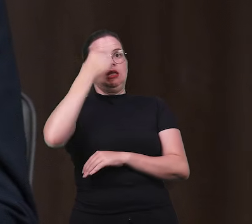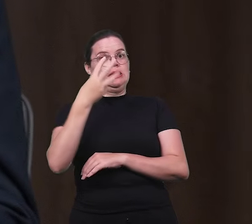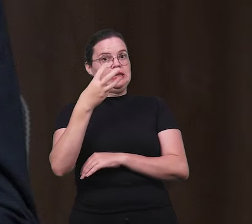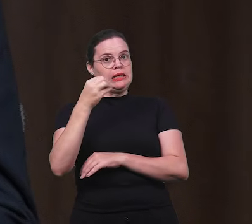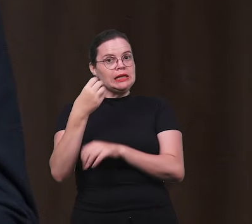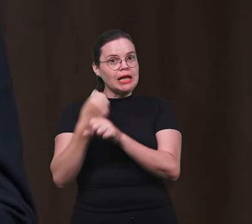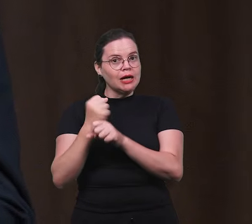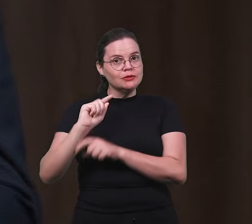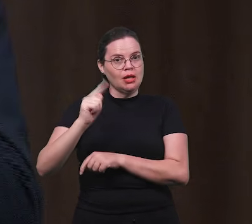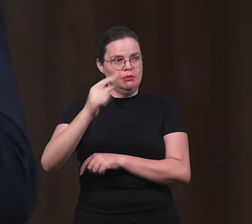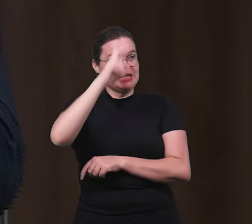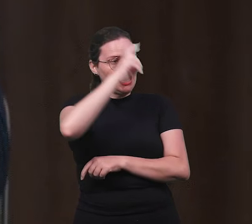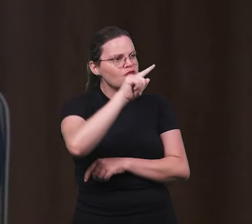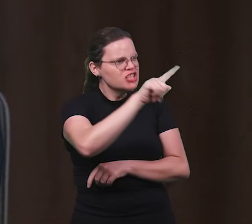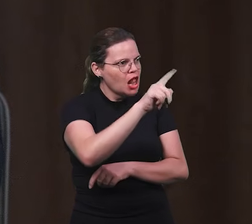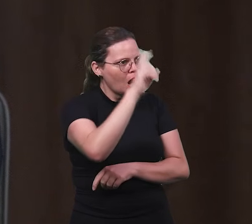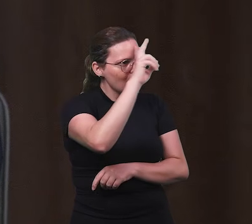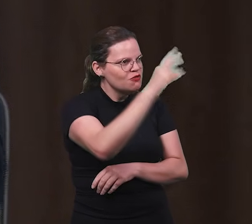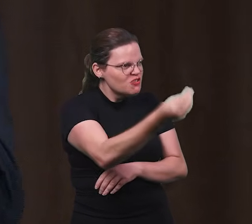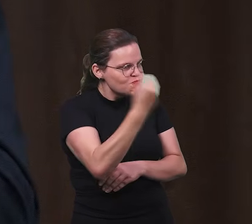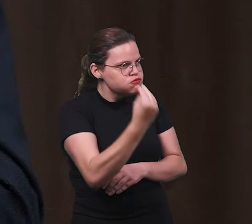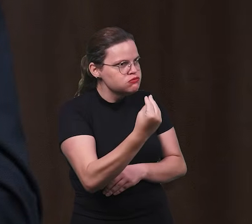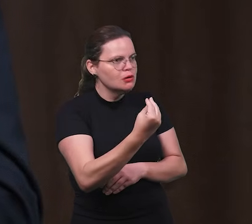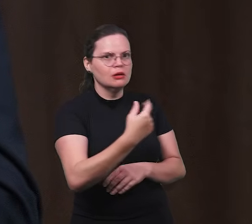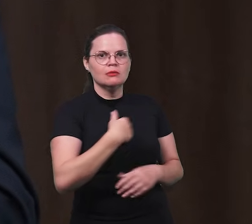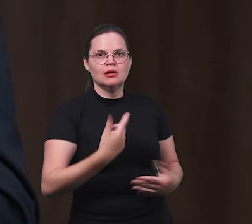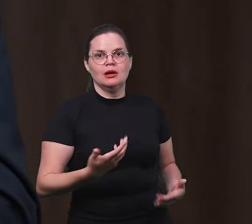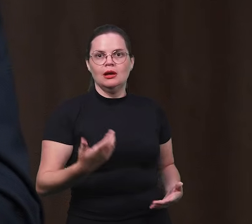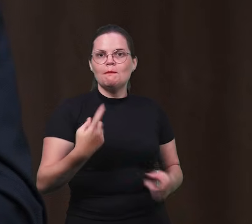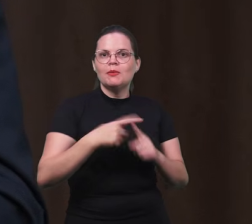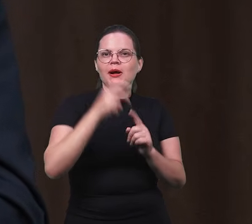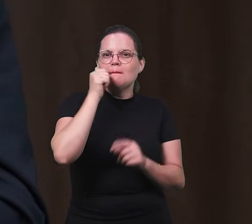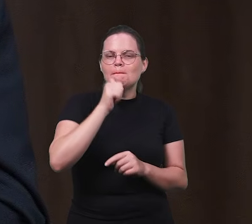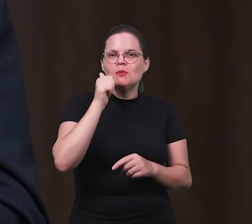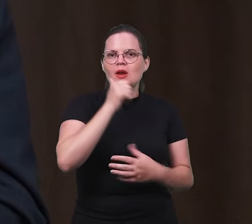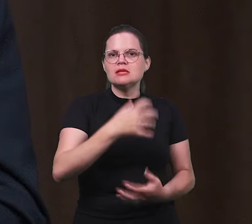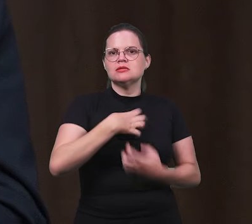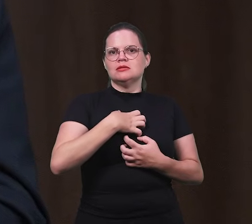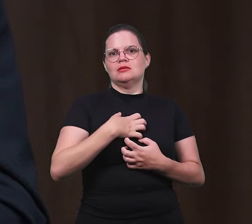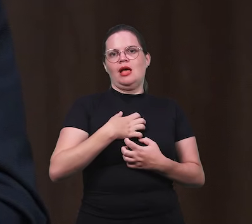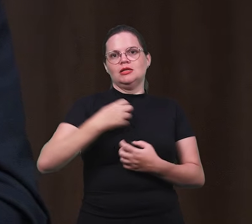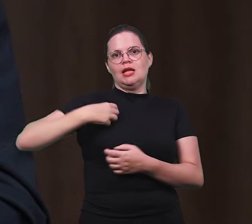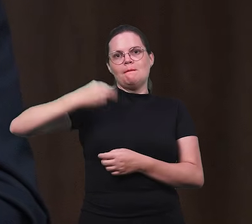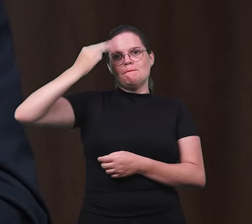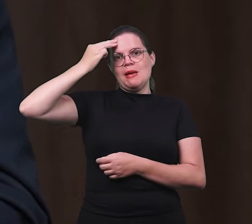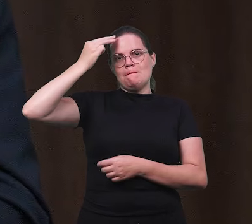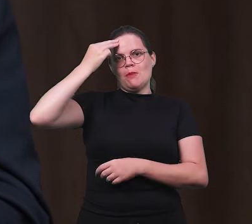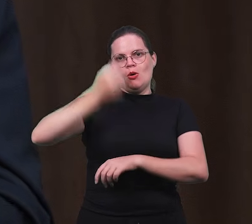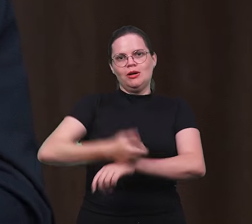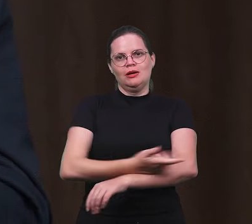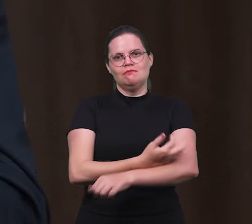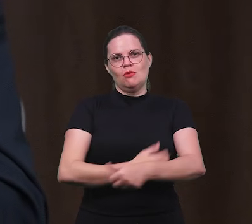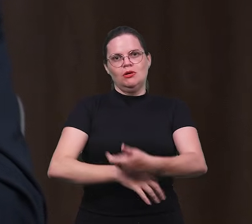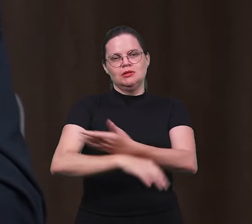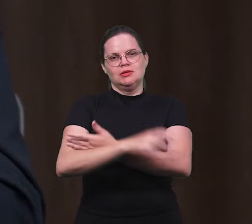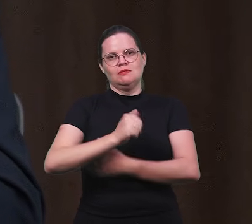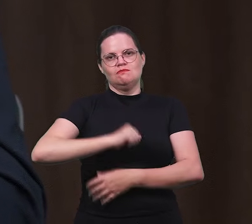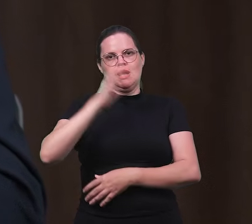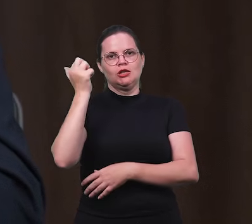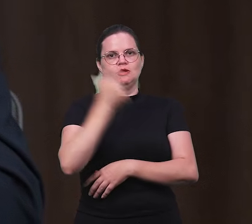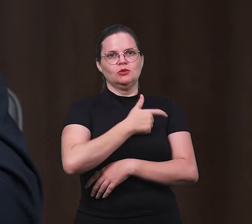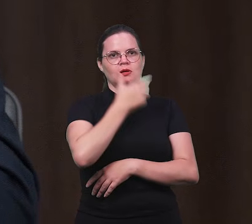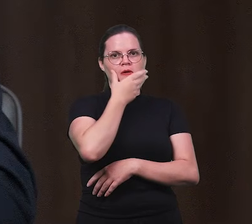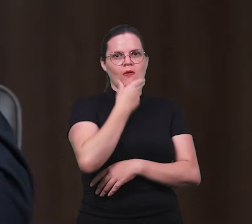não esquecem. Porque a mulher, ela tem uma memória afetiva muito diferente do homem. Sim. O homem